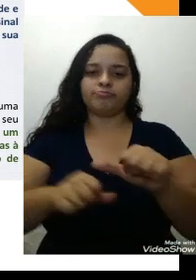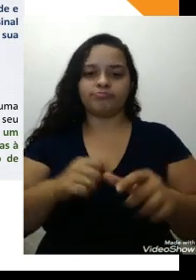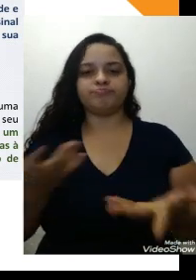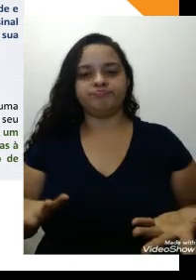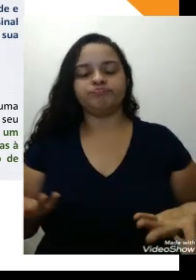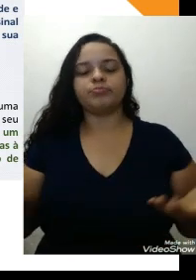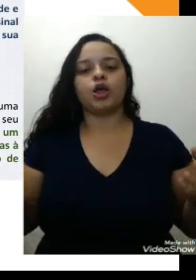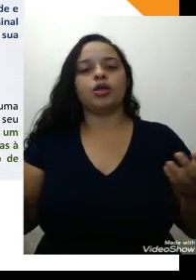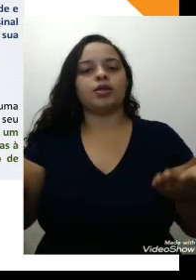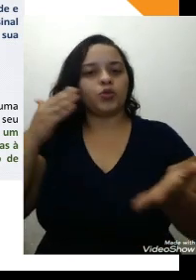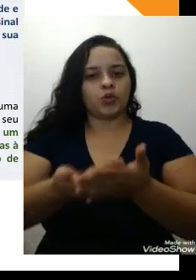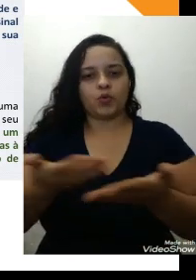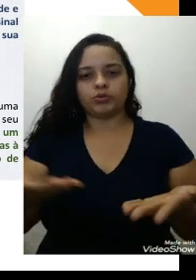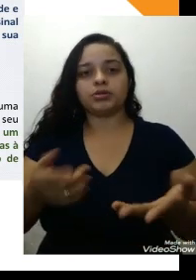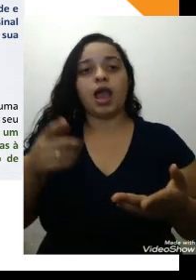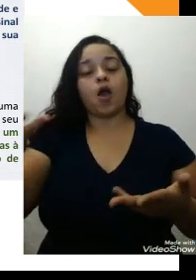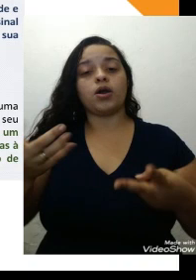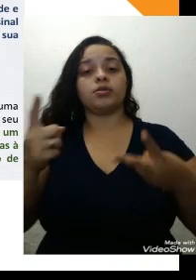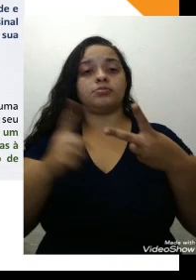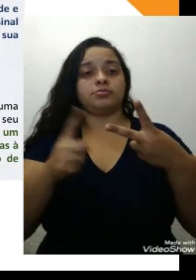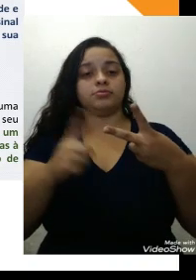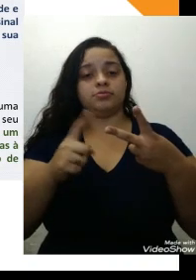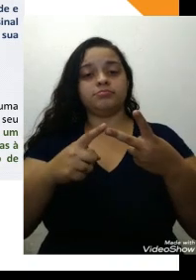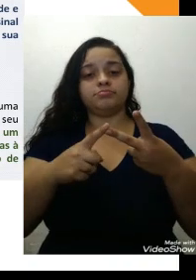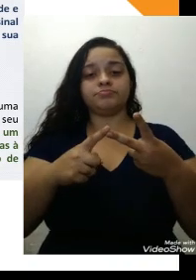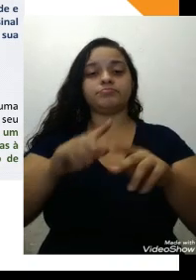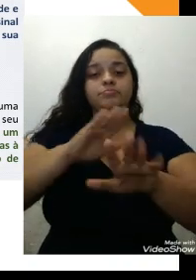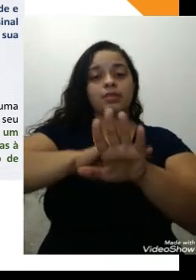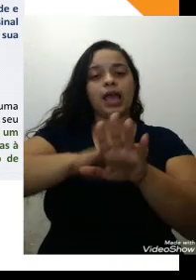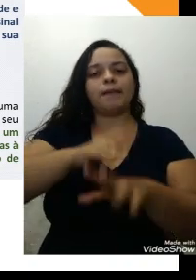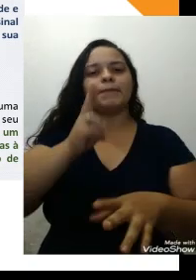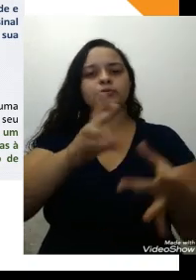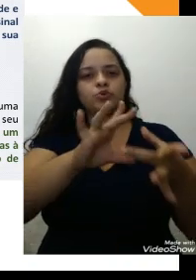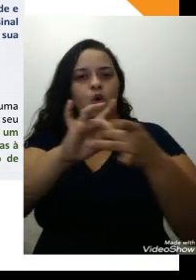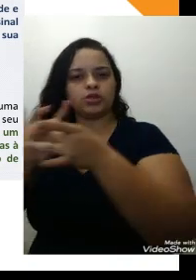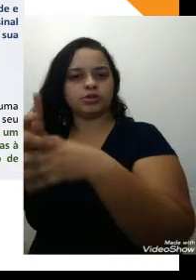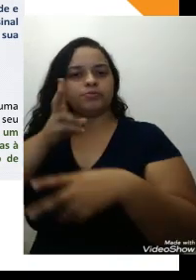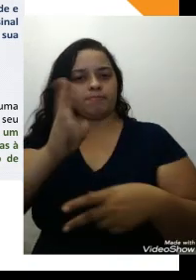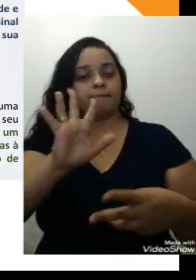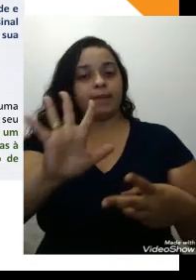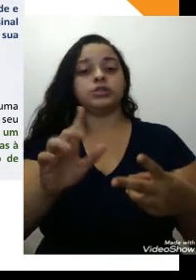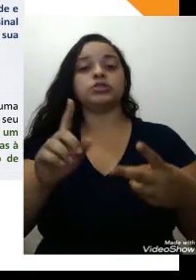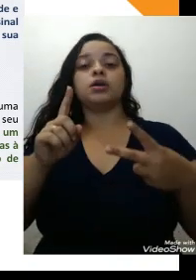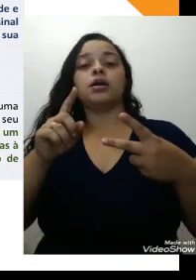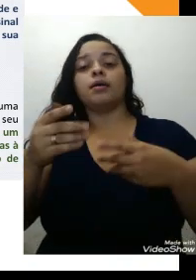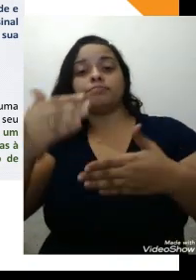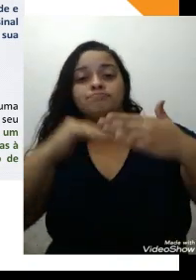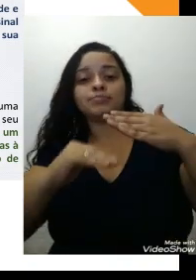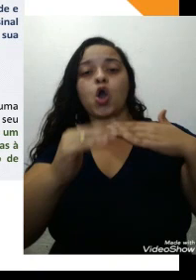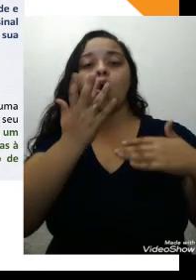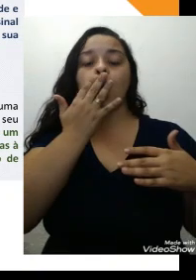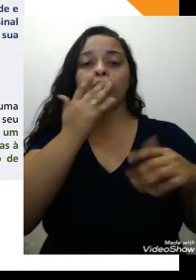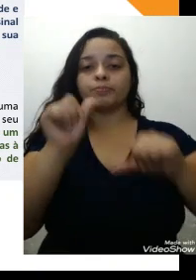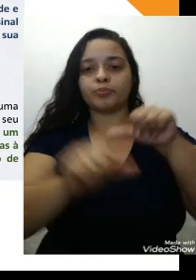no segundo exemplo da tese implícita, vocês vão observar que a contextualização é a mesma, mas a tese não. A tese